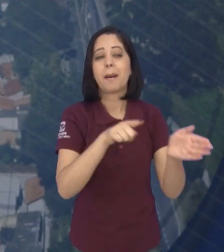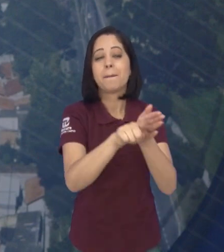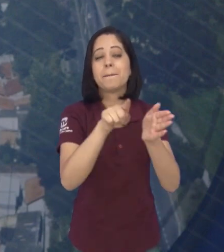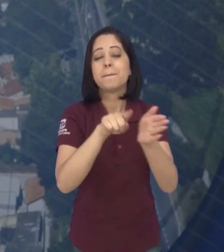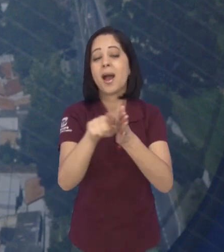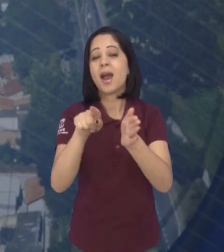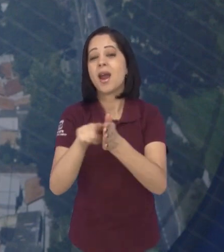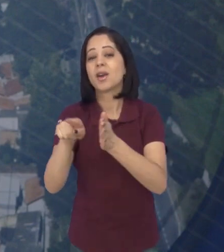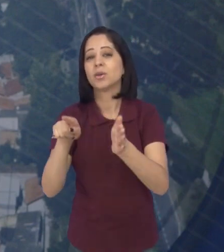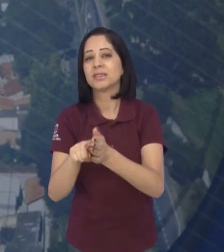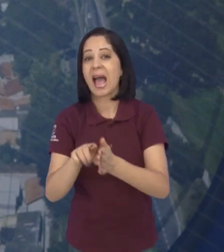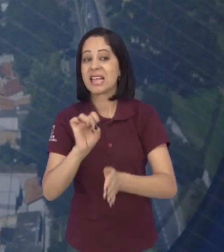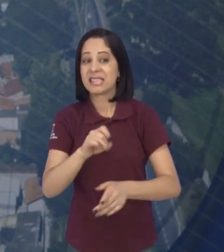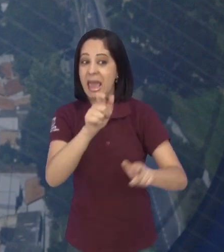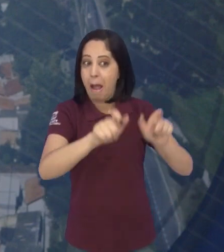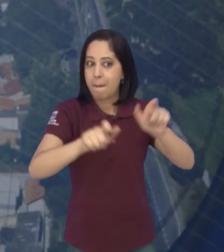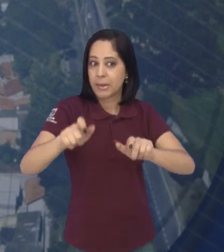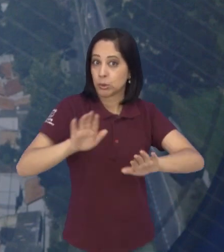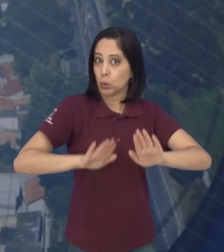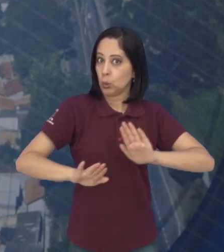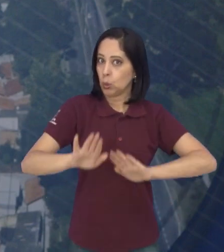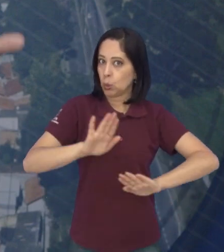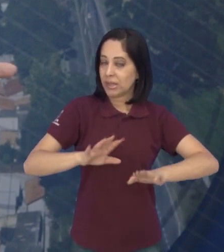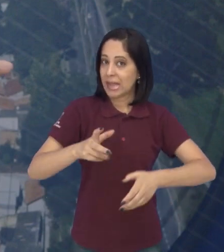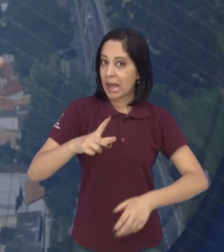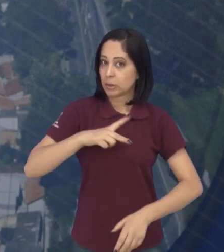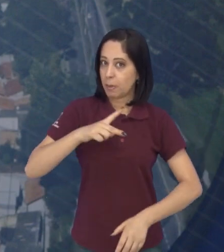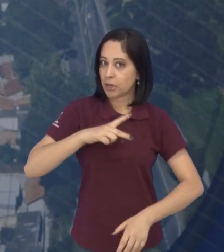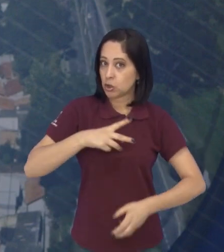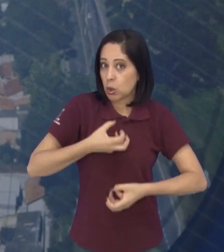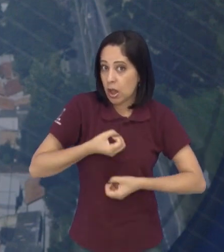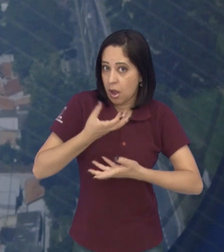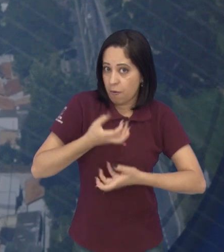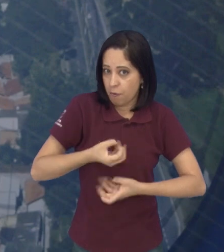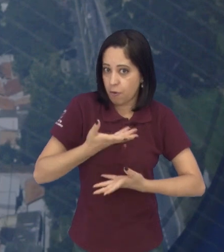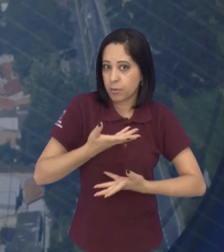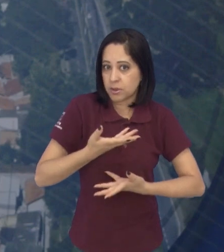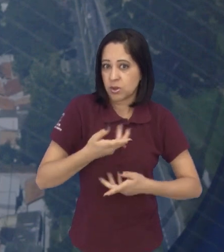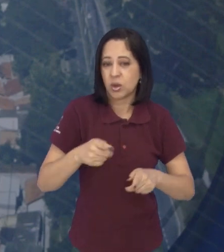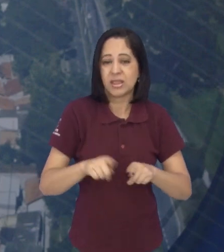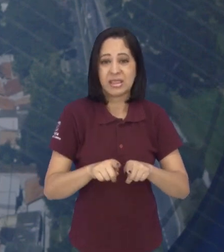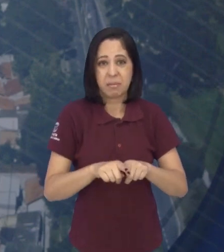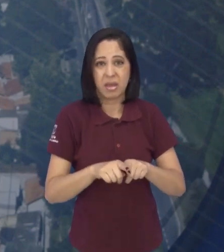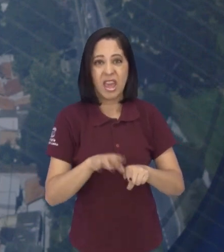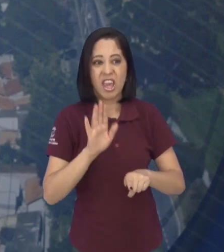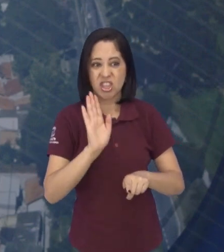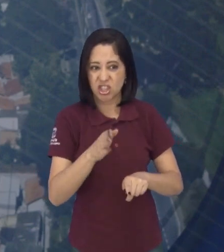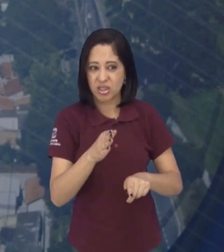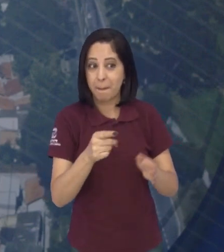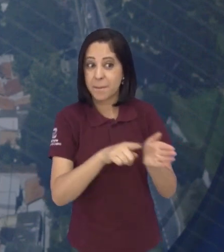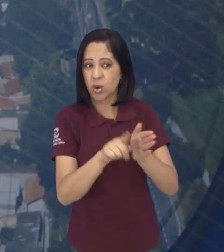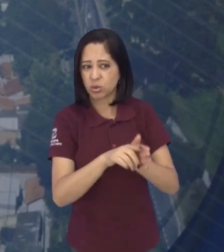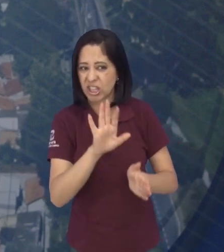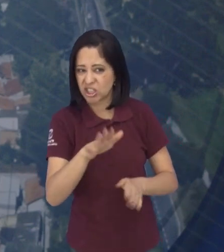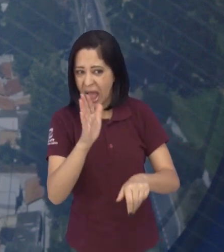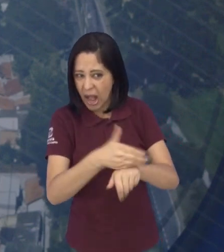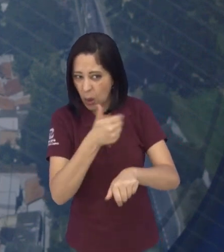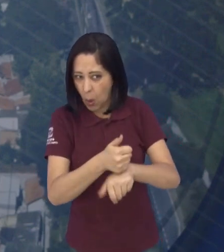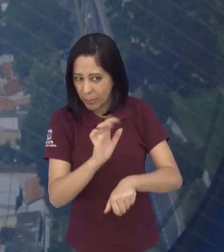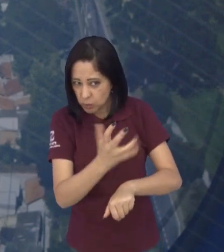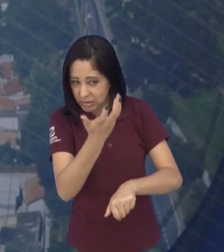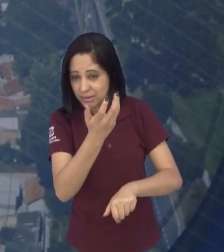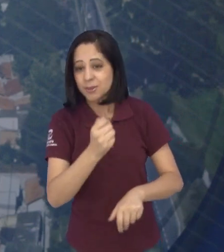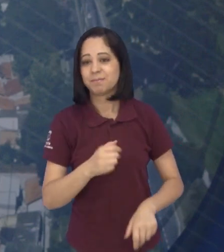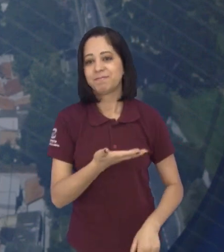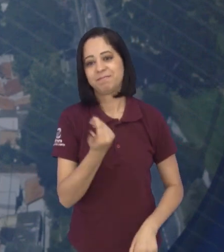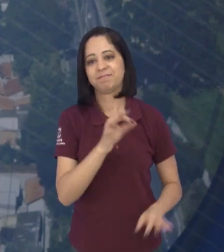tomam cuidado em relação aos dados pessoais e também se algumas delas já foram vítimas de golpe. Vamos conferir,